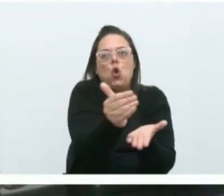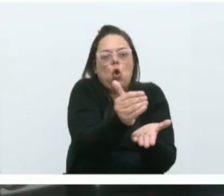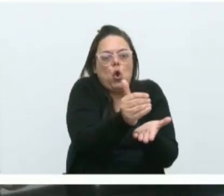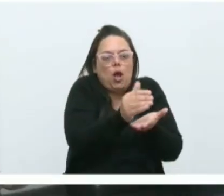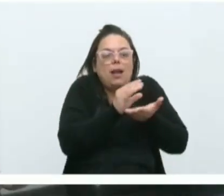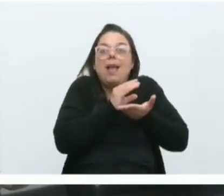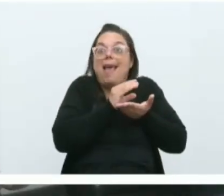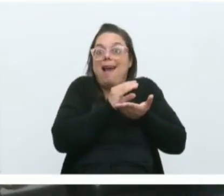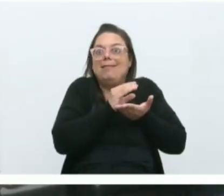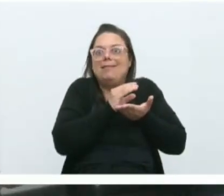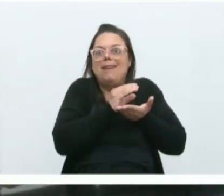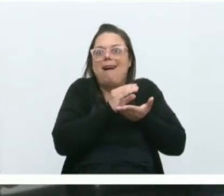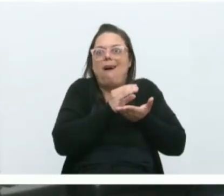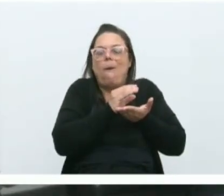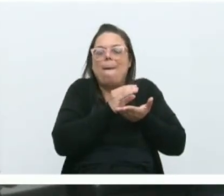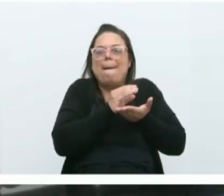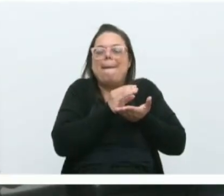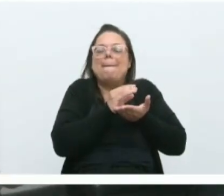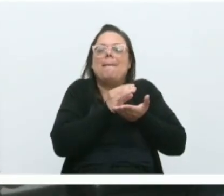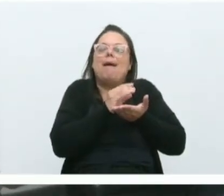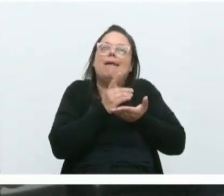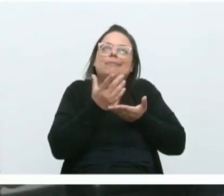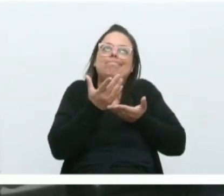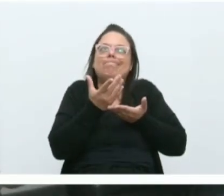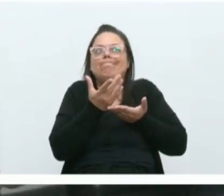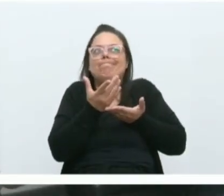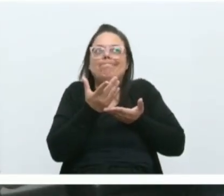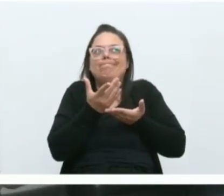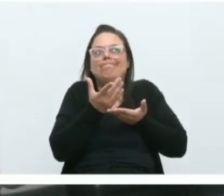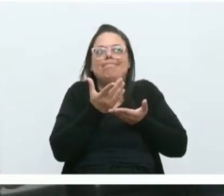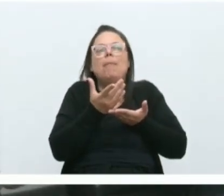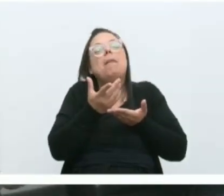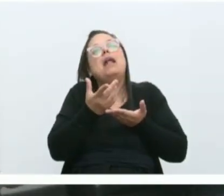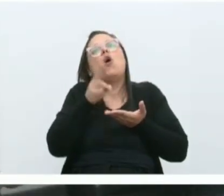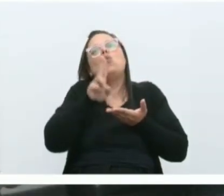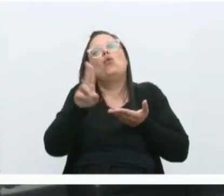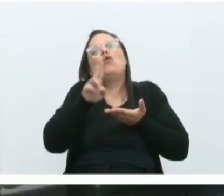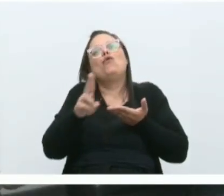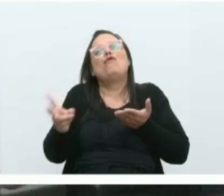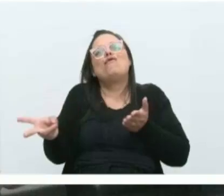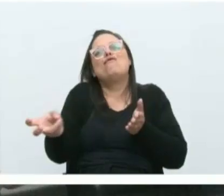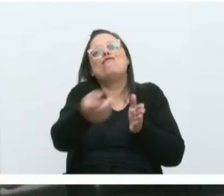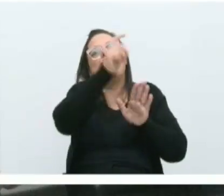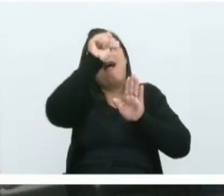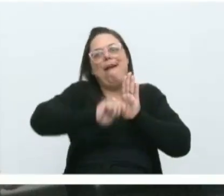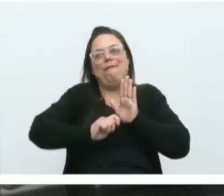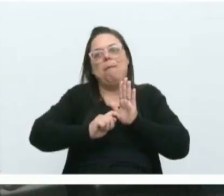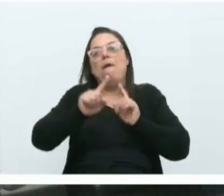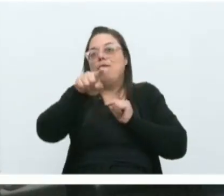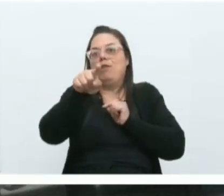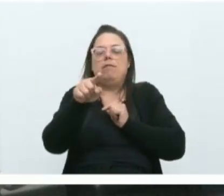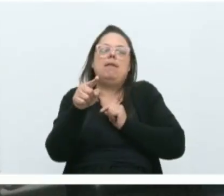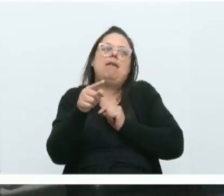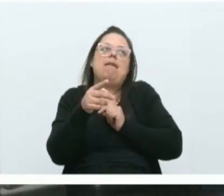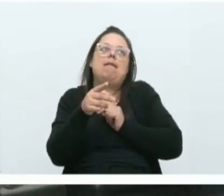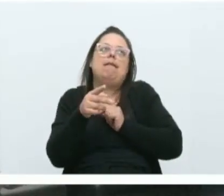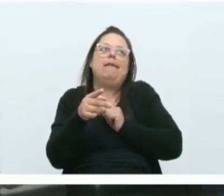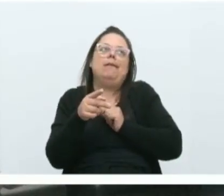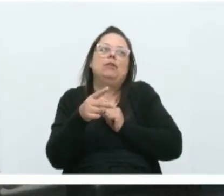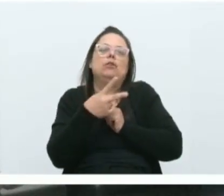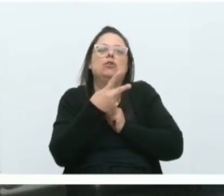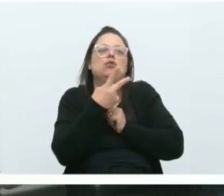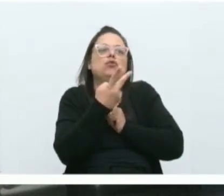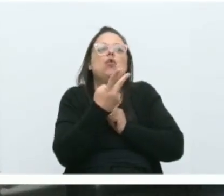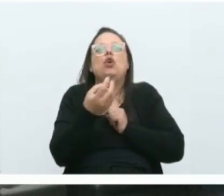inclusive, implementar a reforma. Você não vai recolher, por exemplo, os 2